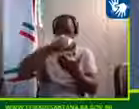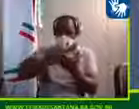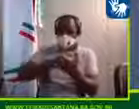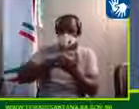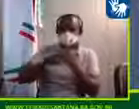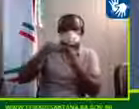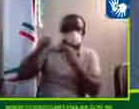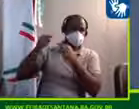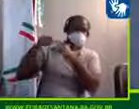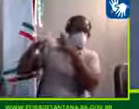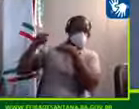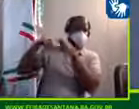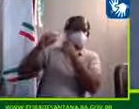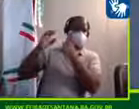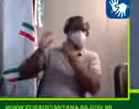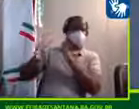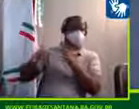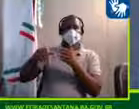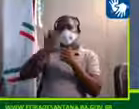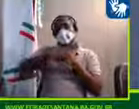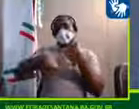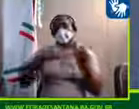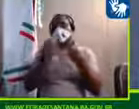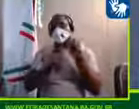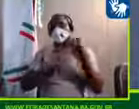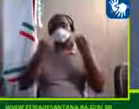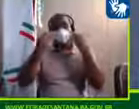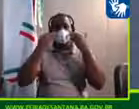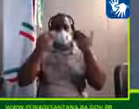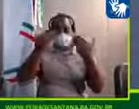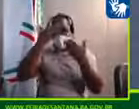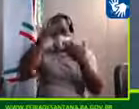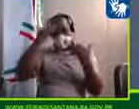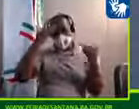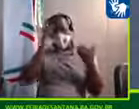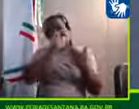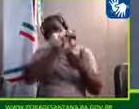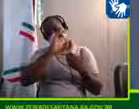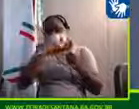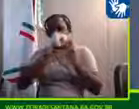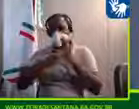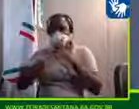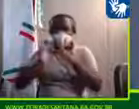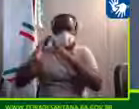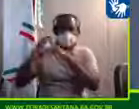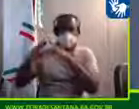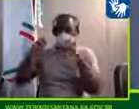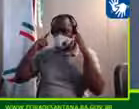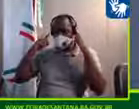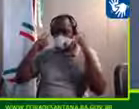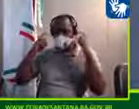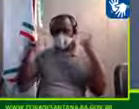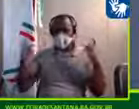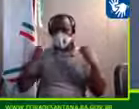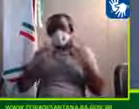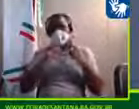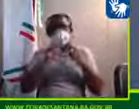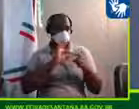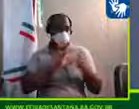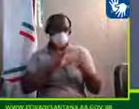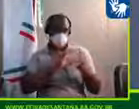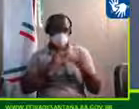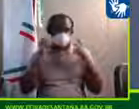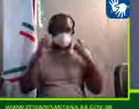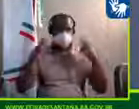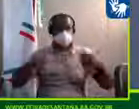nos últimos dias, porque mostrou que as pessoas podem recolher-se em casa mais cedo, portanto é um toque de acolher, é um toque de ir para